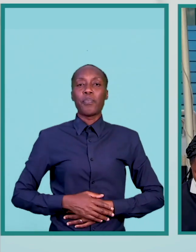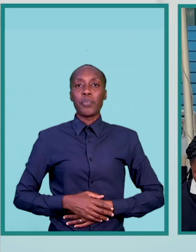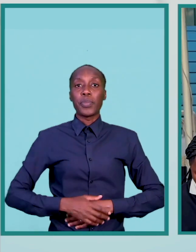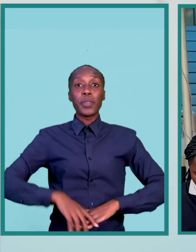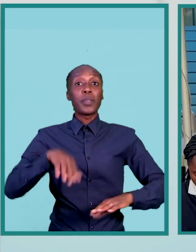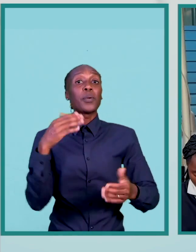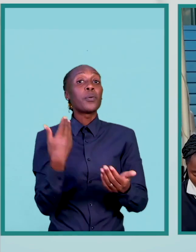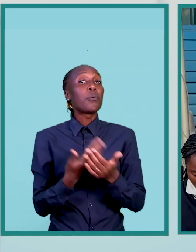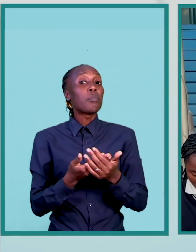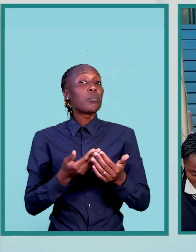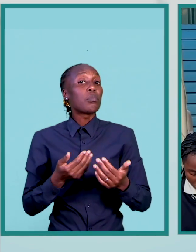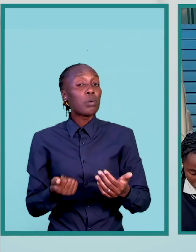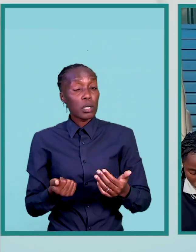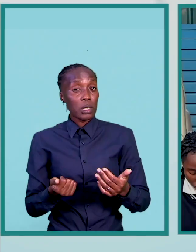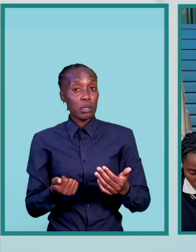Porque